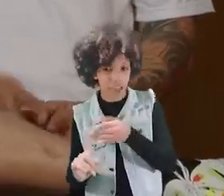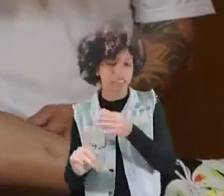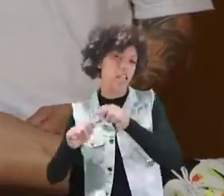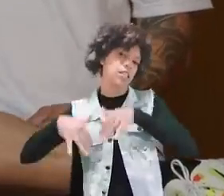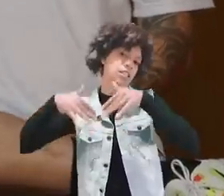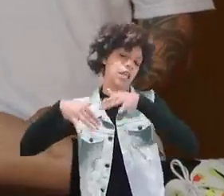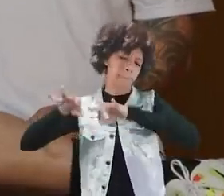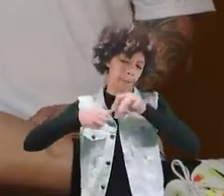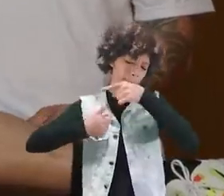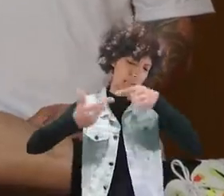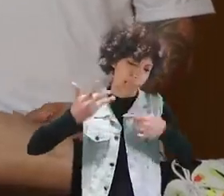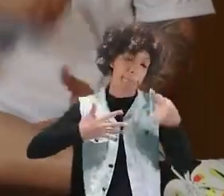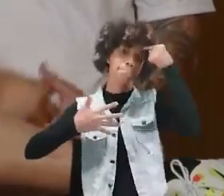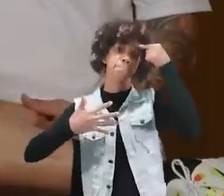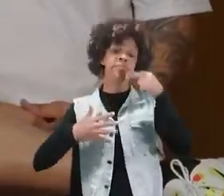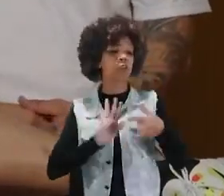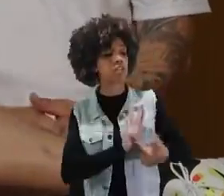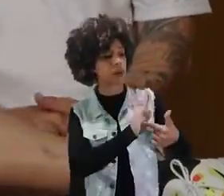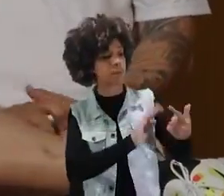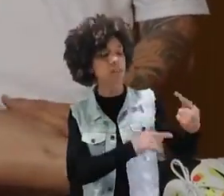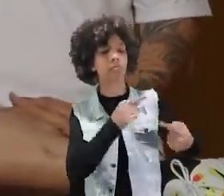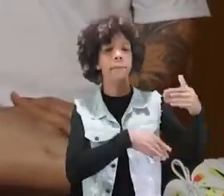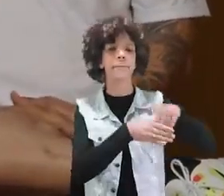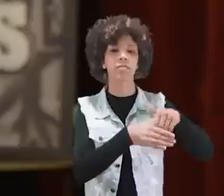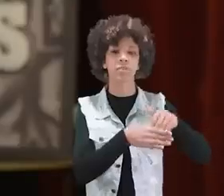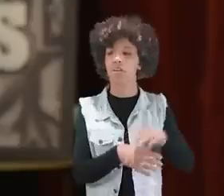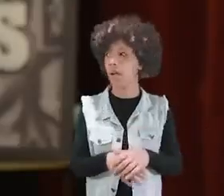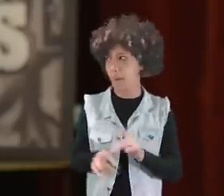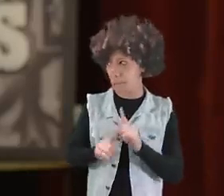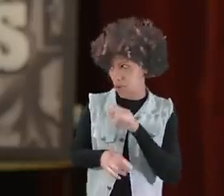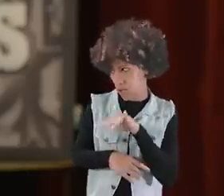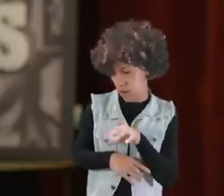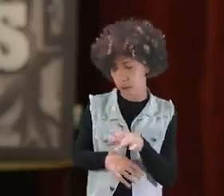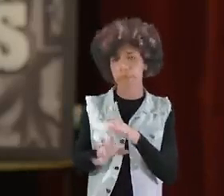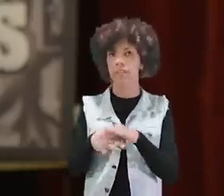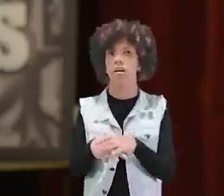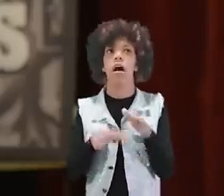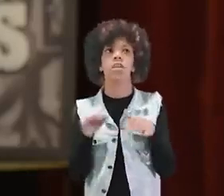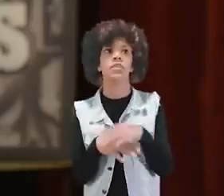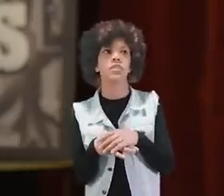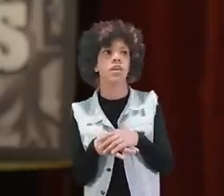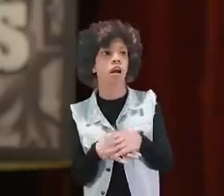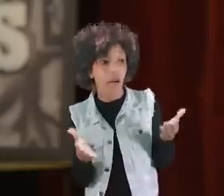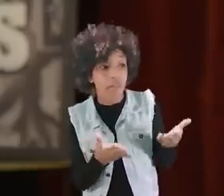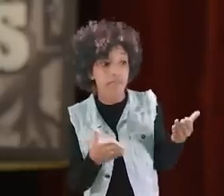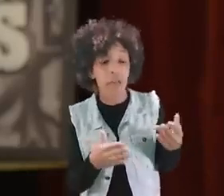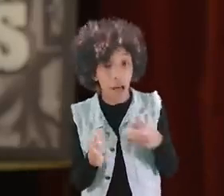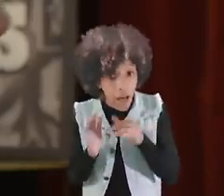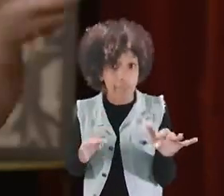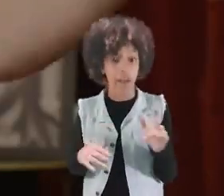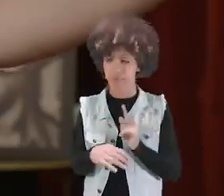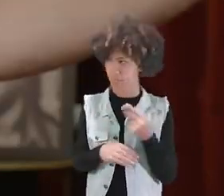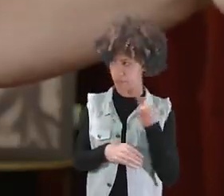sua torcida e desce cabíveis e você apresentar para ser votada sim mas o Guilherme falou por exemplo assim ele vai lá às vezes dá um é uma pavor